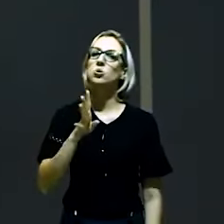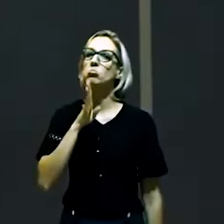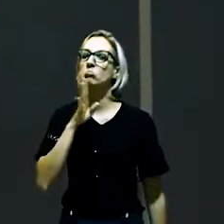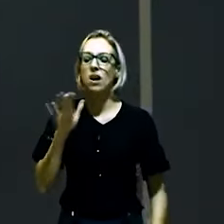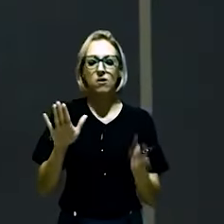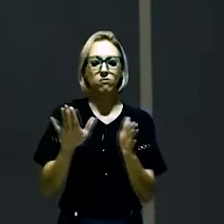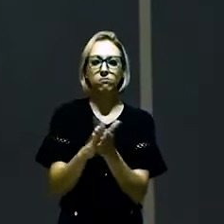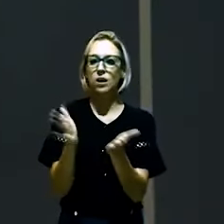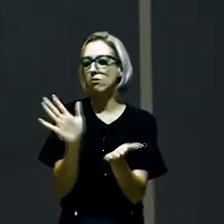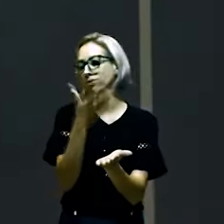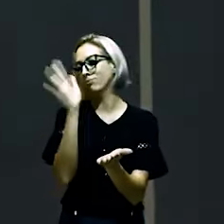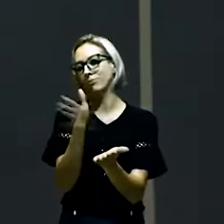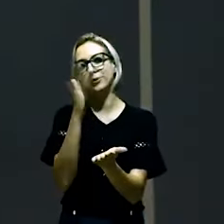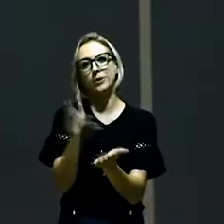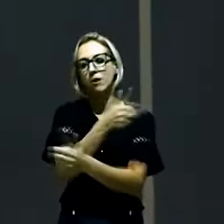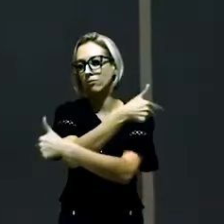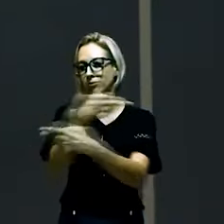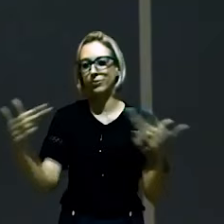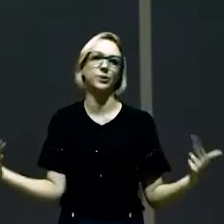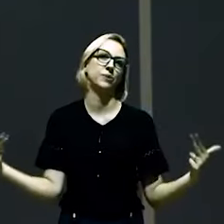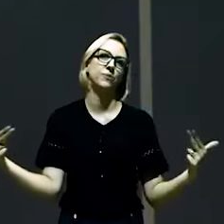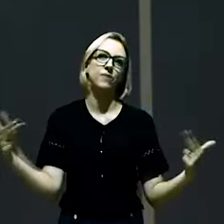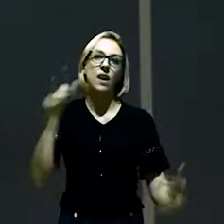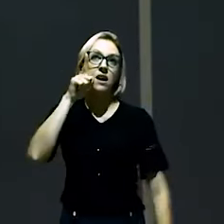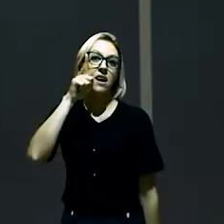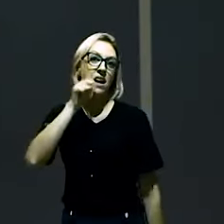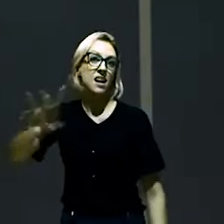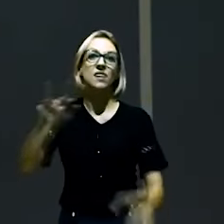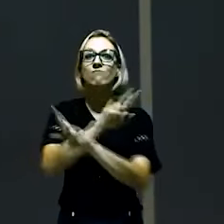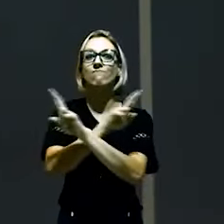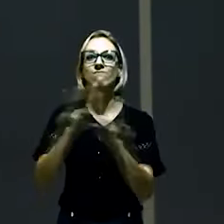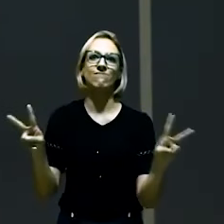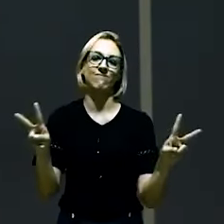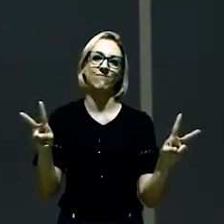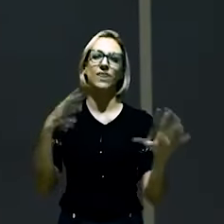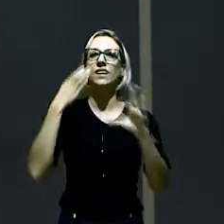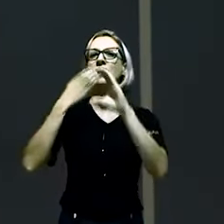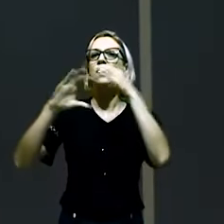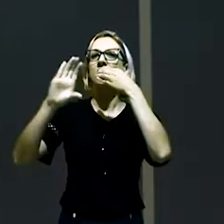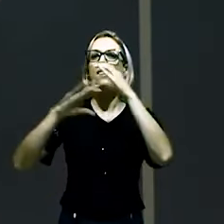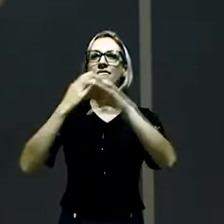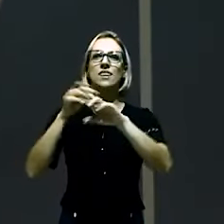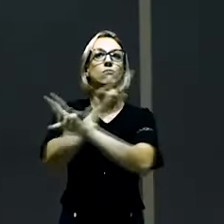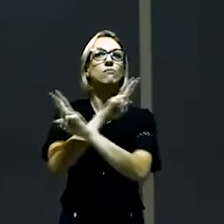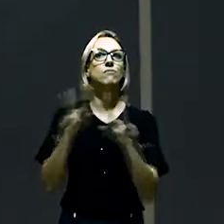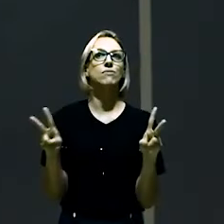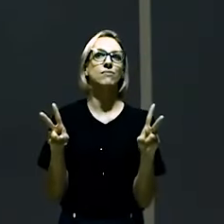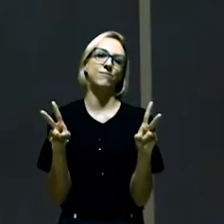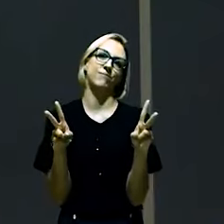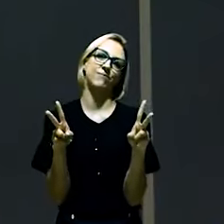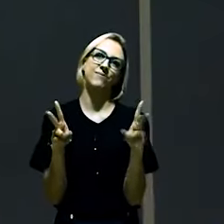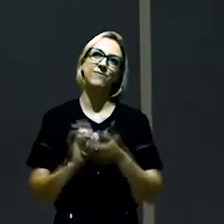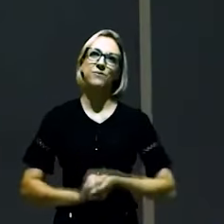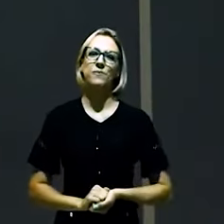Quantos provérbios? 3.000 provérbios, 1.005 cânticos ele escreveu. Mas ele não entendia só de literatura,